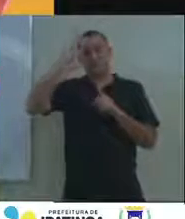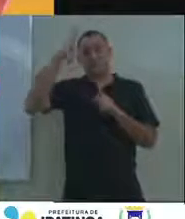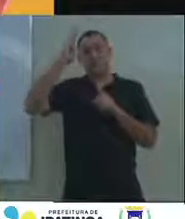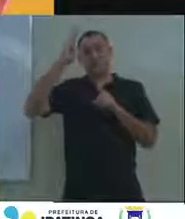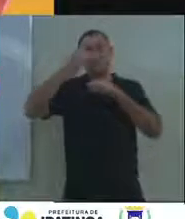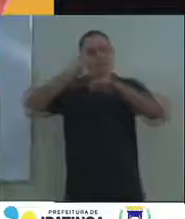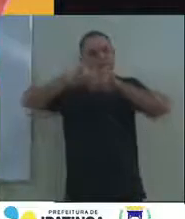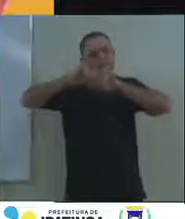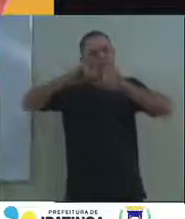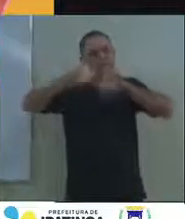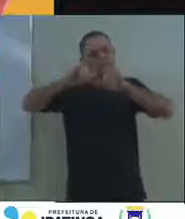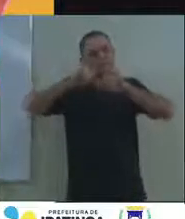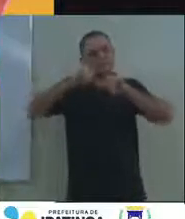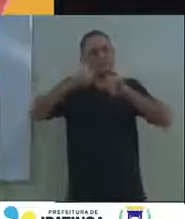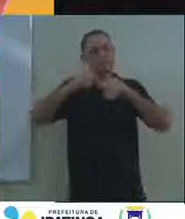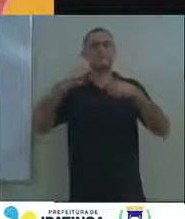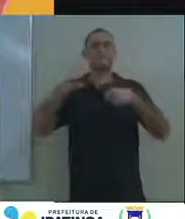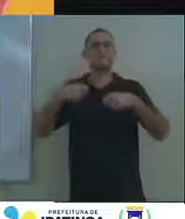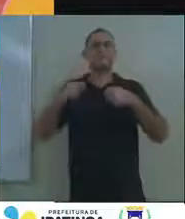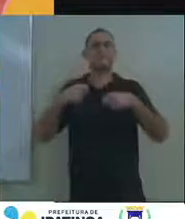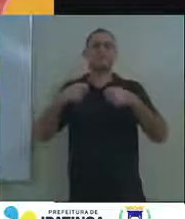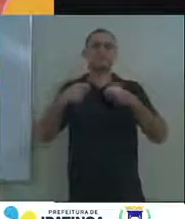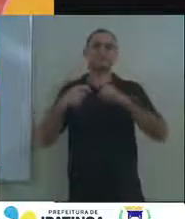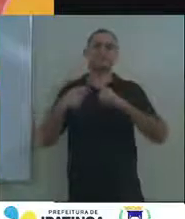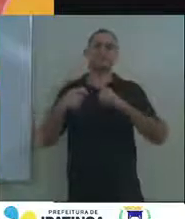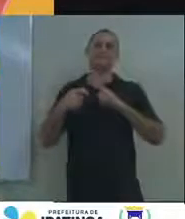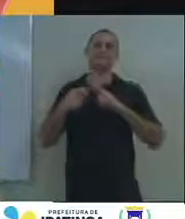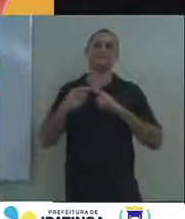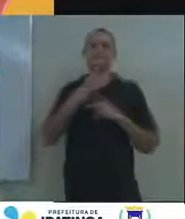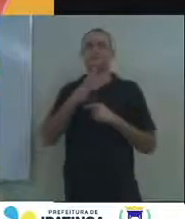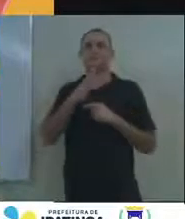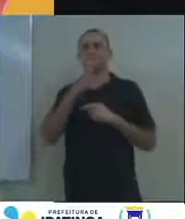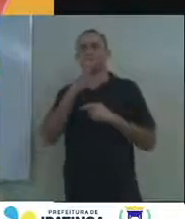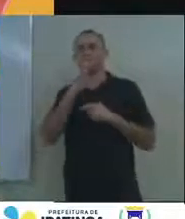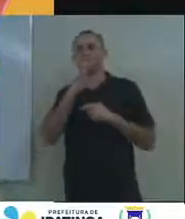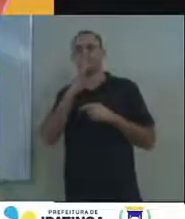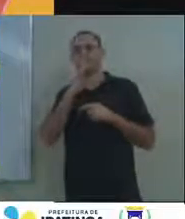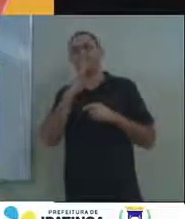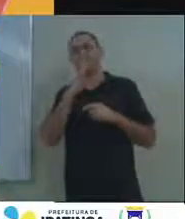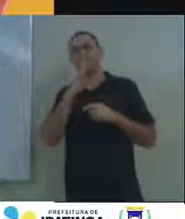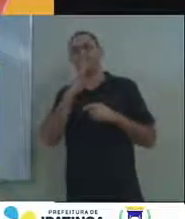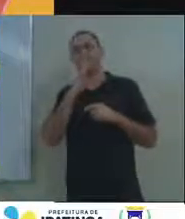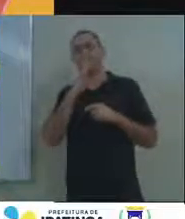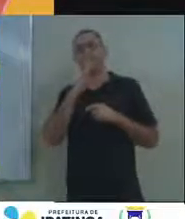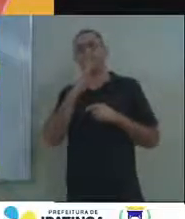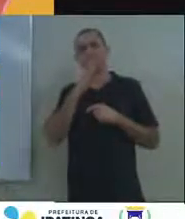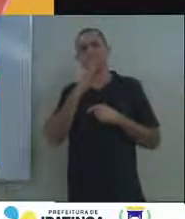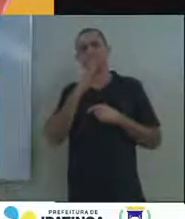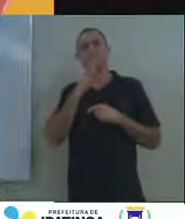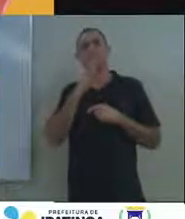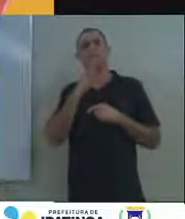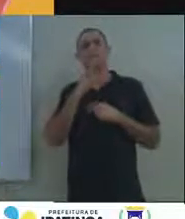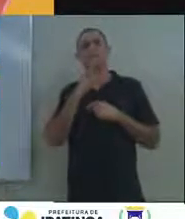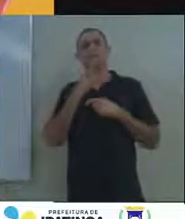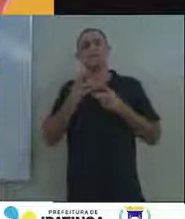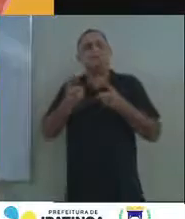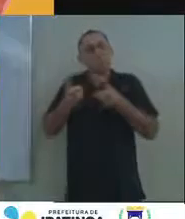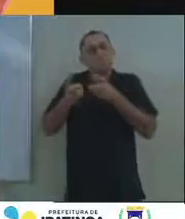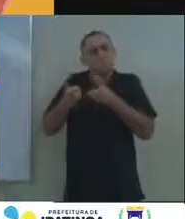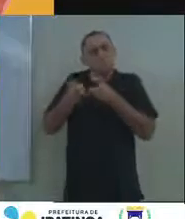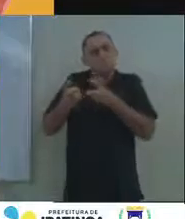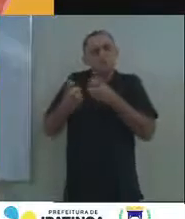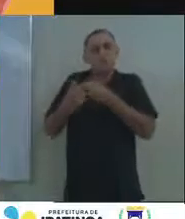de informação que a gente precisa ter para a gente procurar aí cuidar da nossa